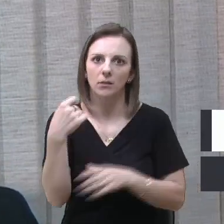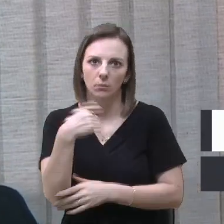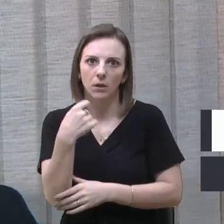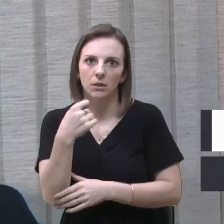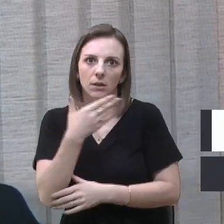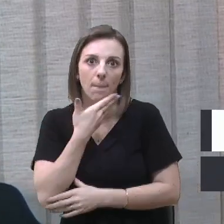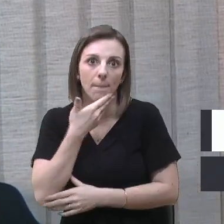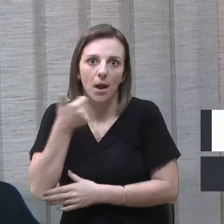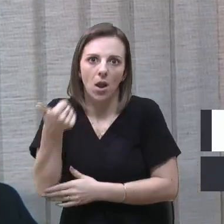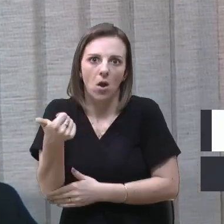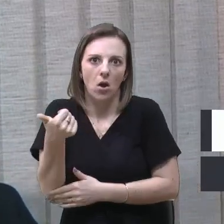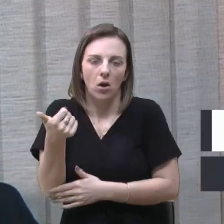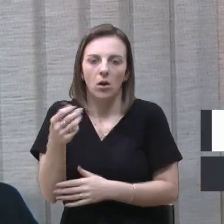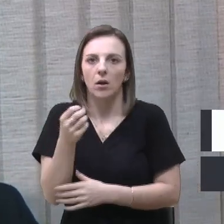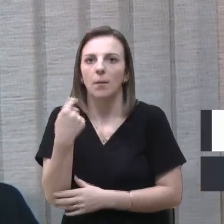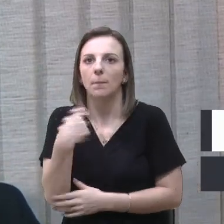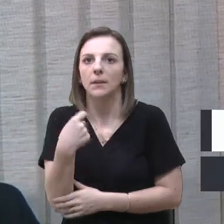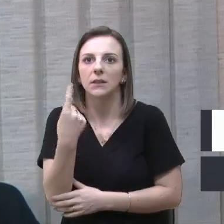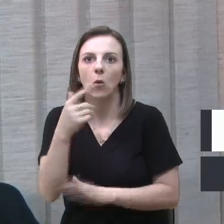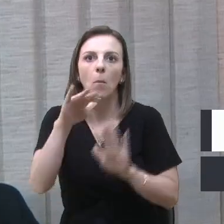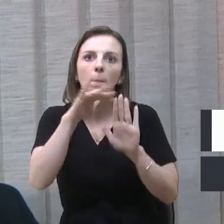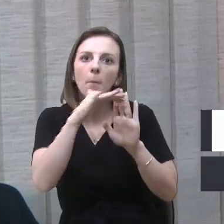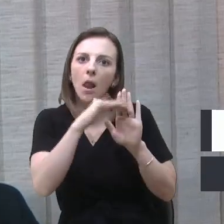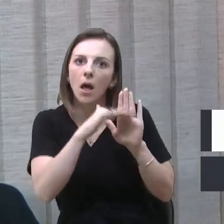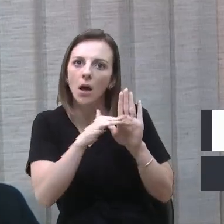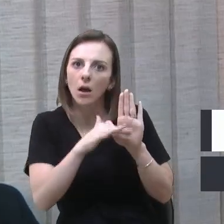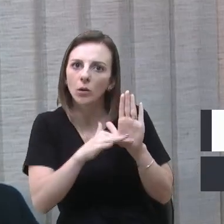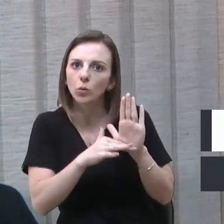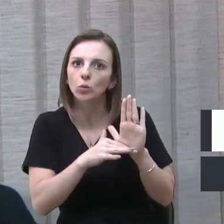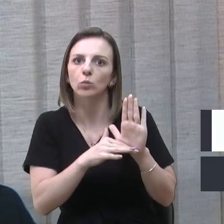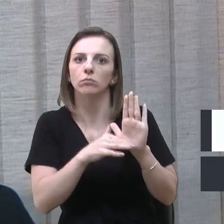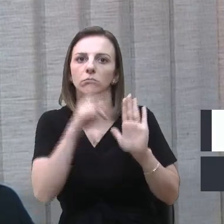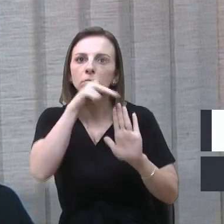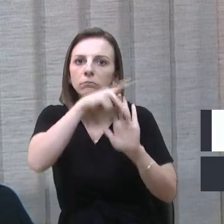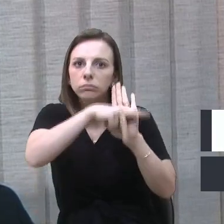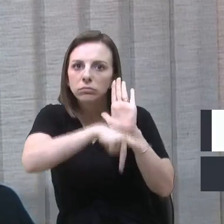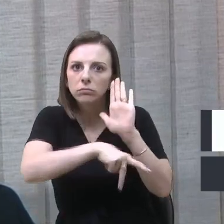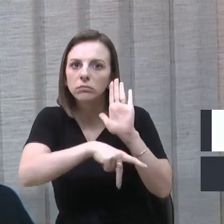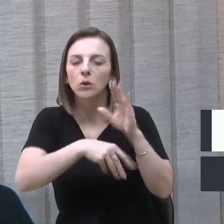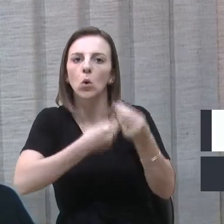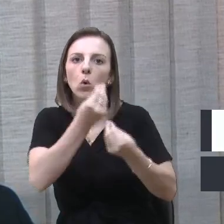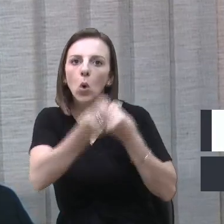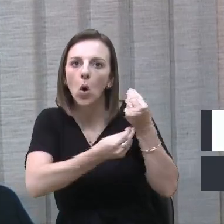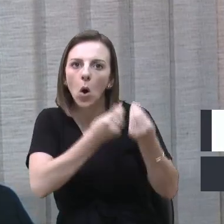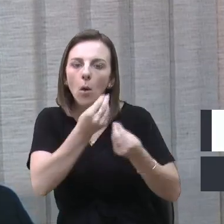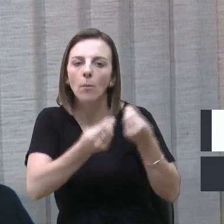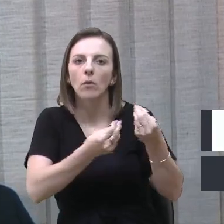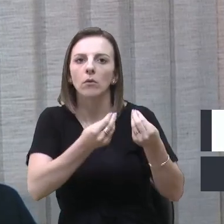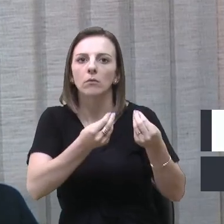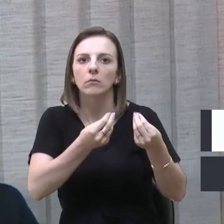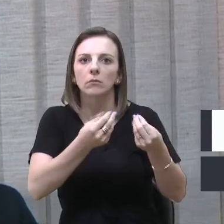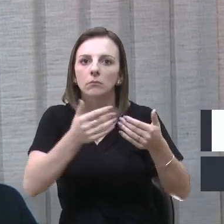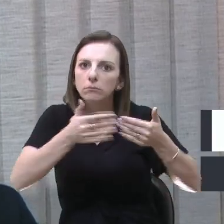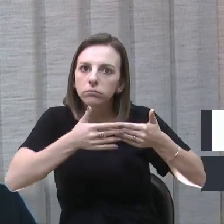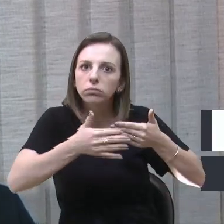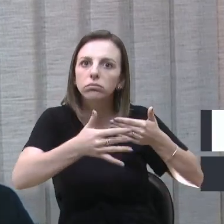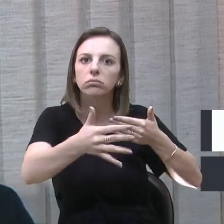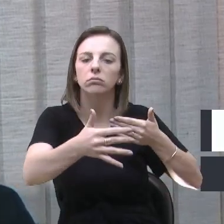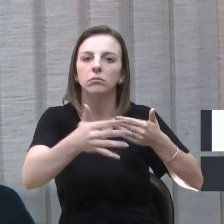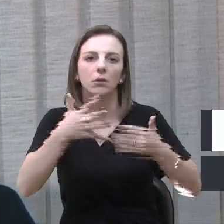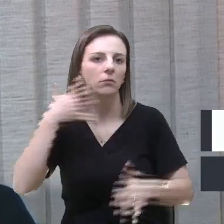plano que nem o vereador bressa falou um plano de atuação de discurso para que a